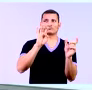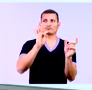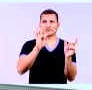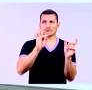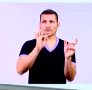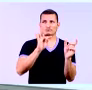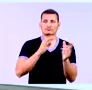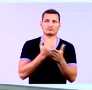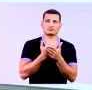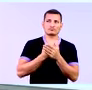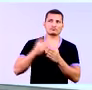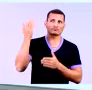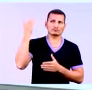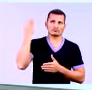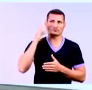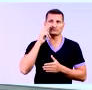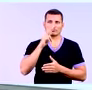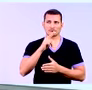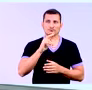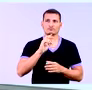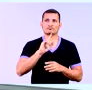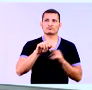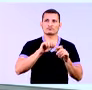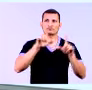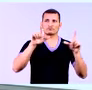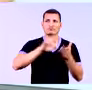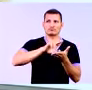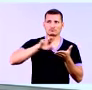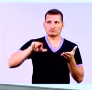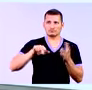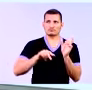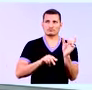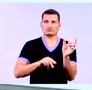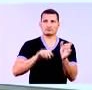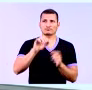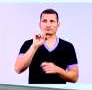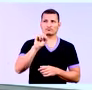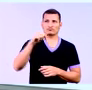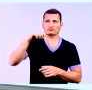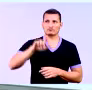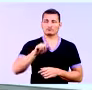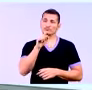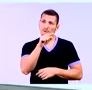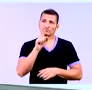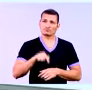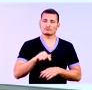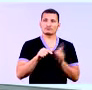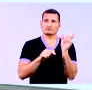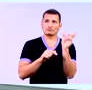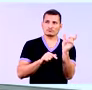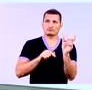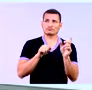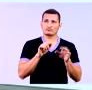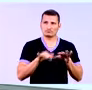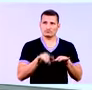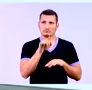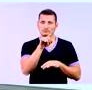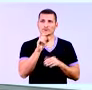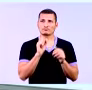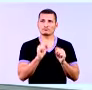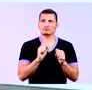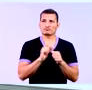aula passada, nós vimos a execução de vários comandos SQL. Esse é um comando também que você executa, né, no MySQL.